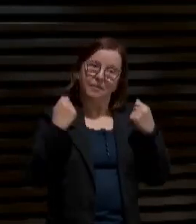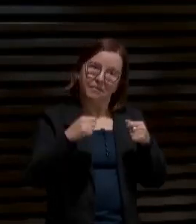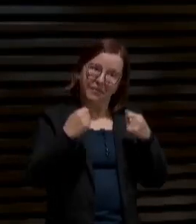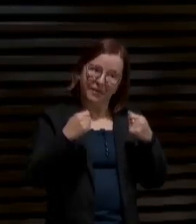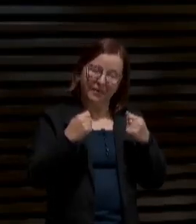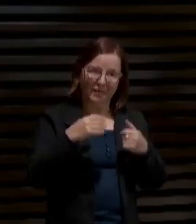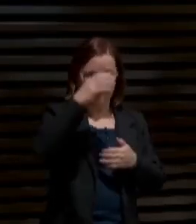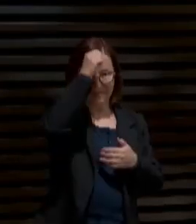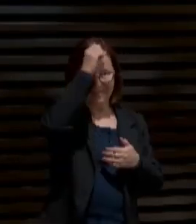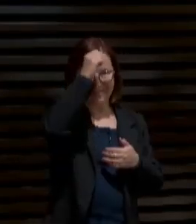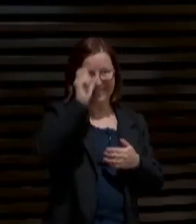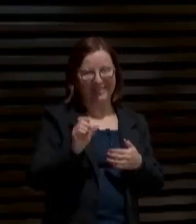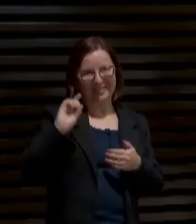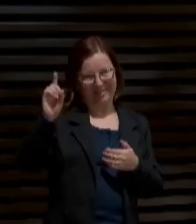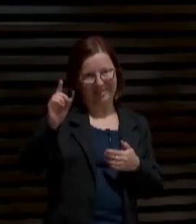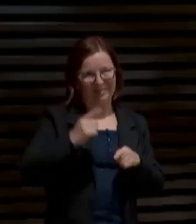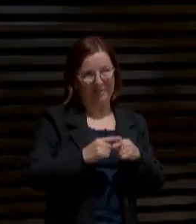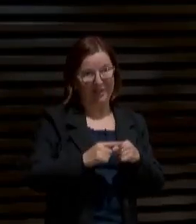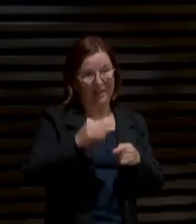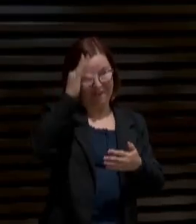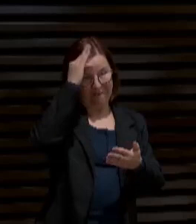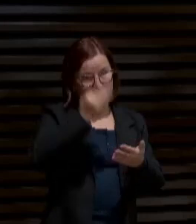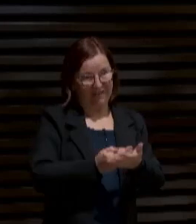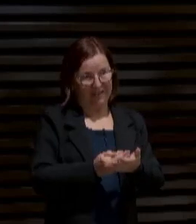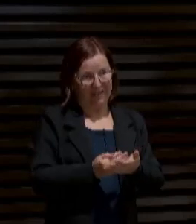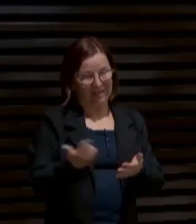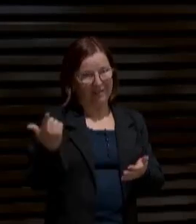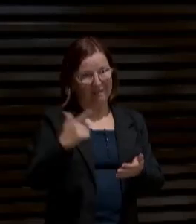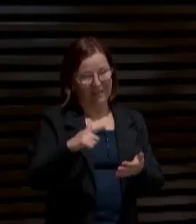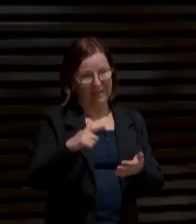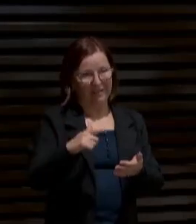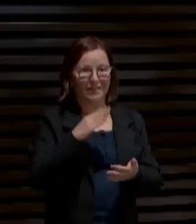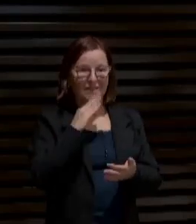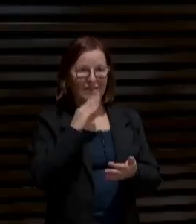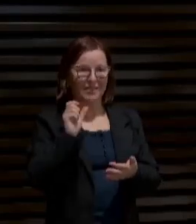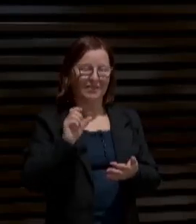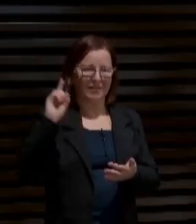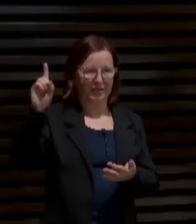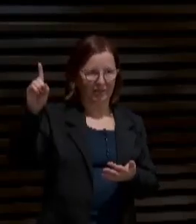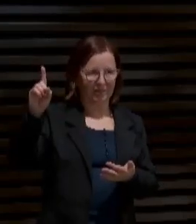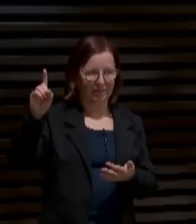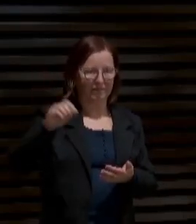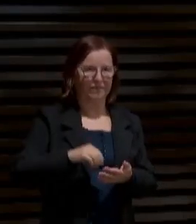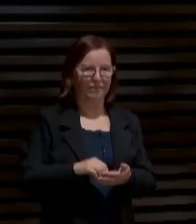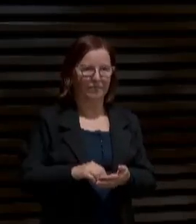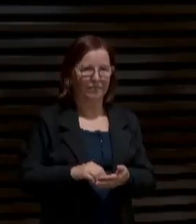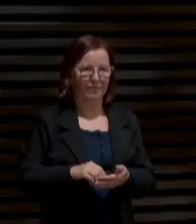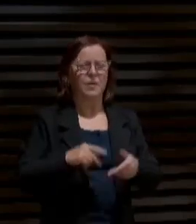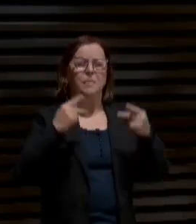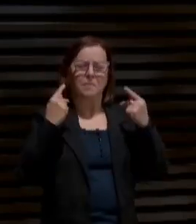palavra ficar fé vem pelo ouvir e a palavra de Deus mas eu gostei falar que quando você começar a pregar um prego você pega até o final